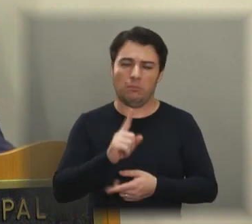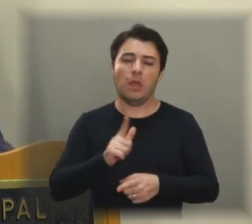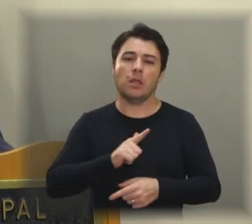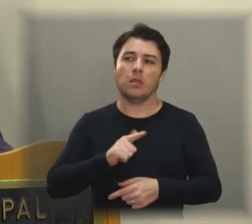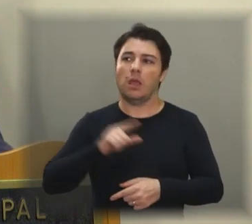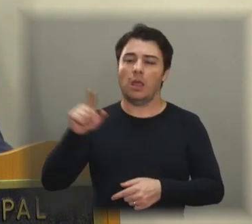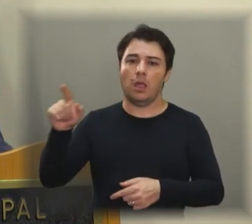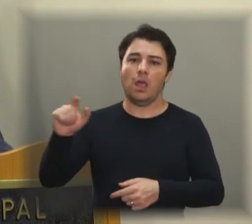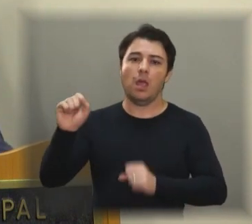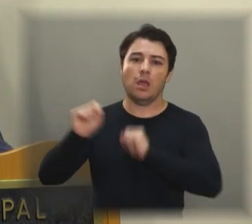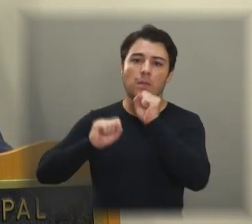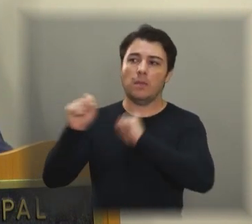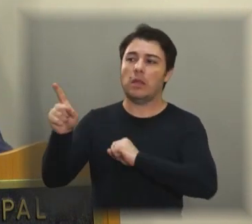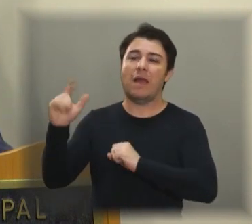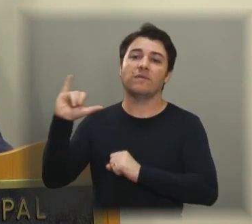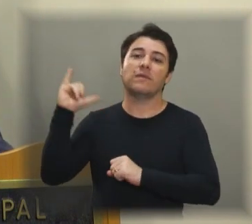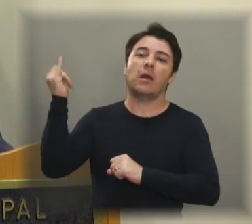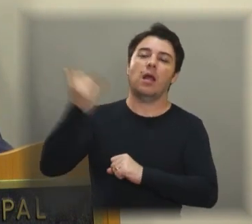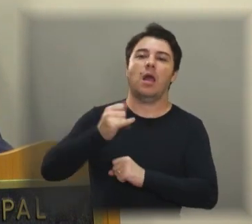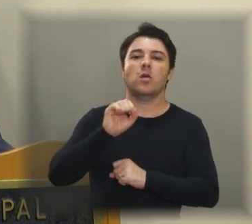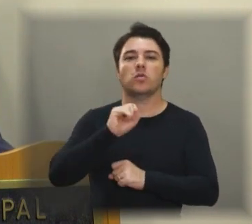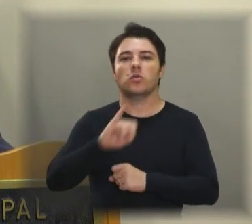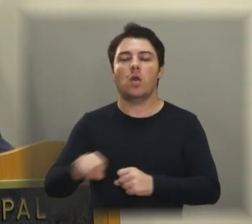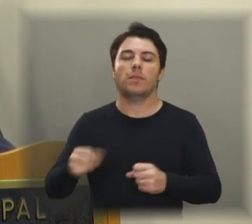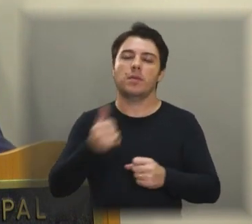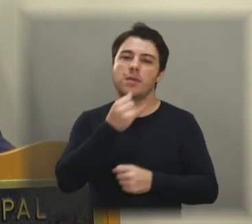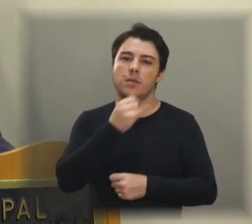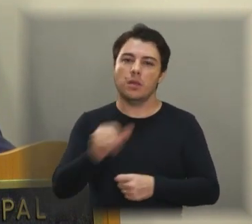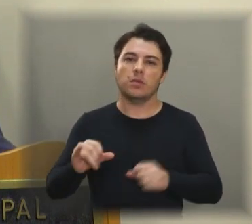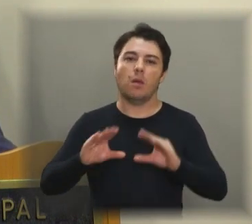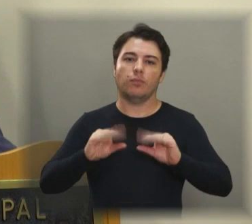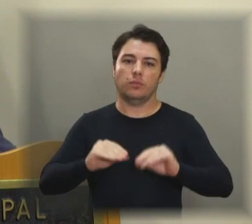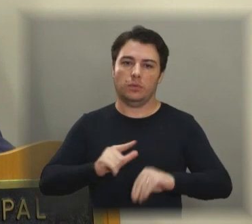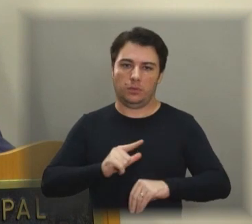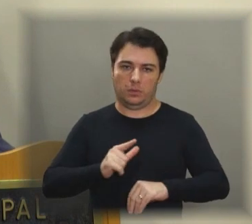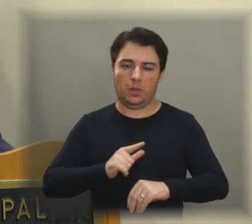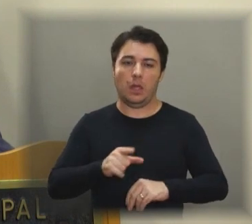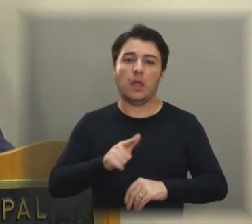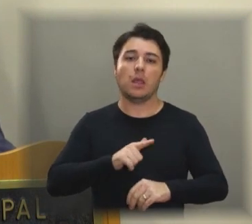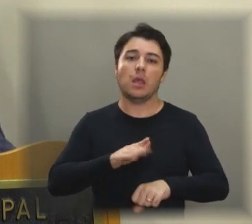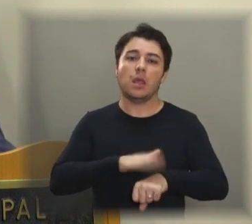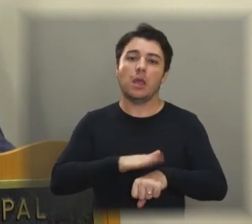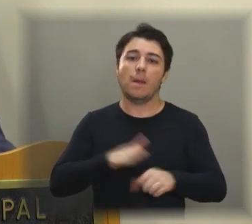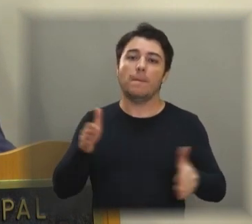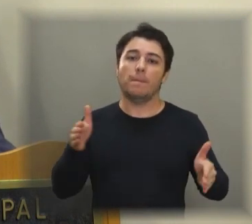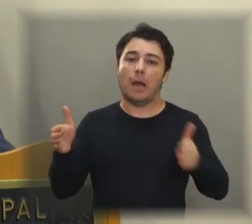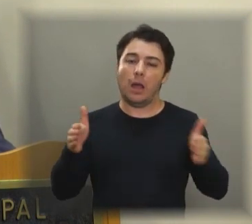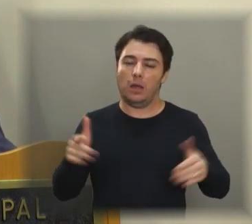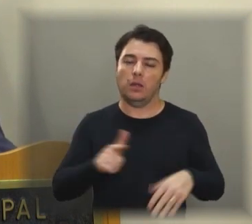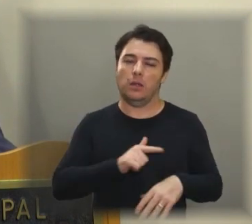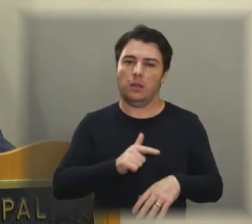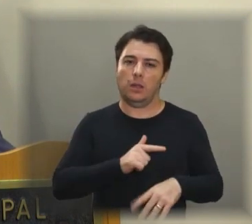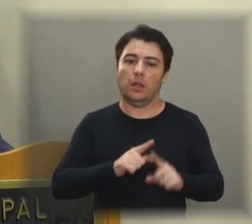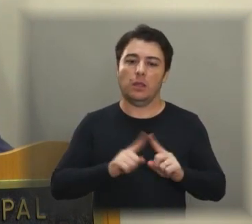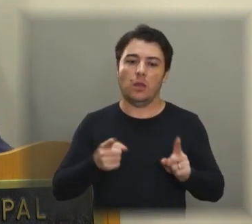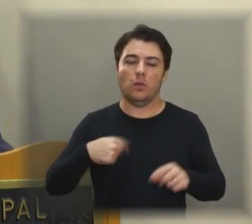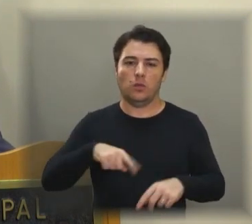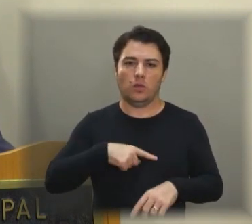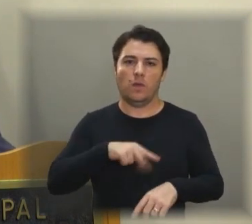que fornece os avisos de desligamento e isso é tem um prazo regulada a gente tem que fazer isso com